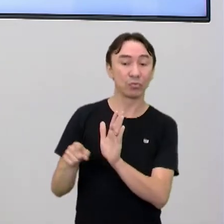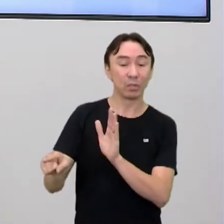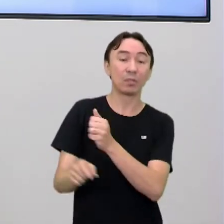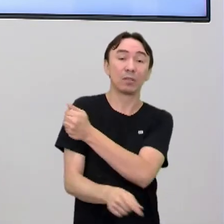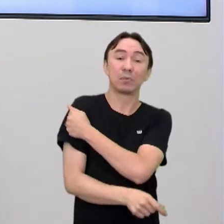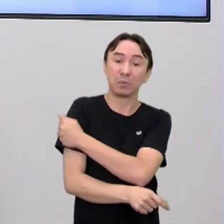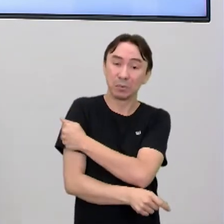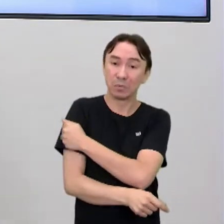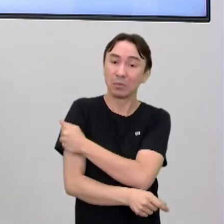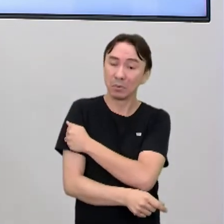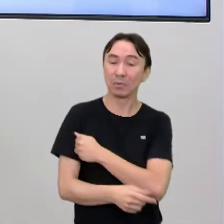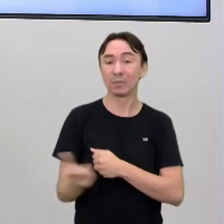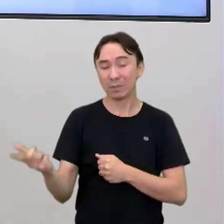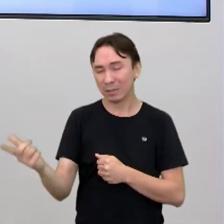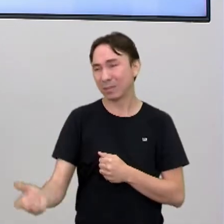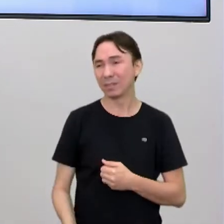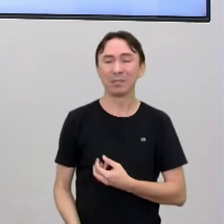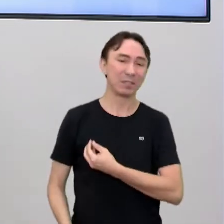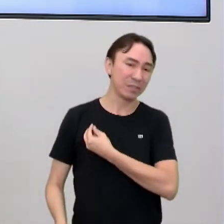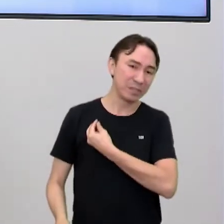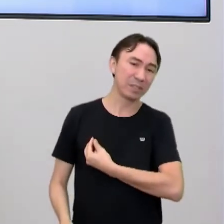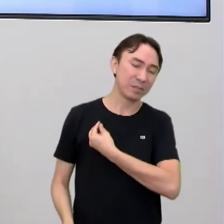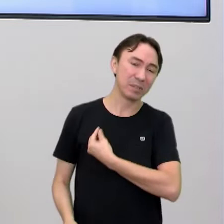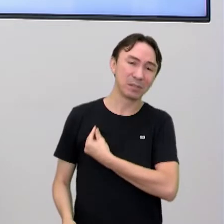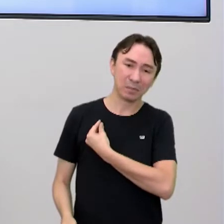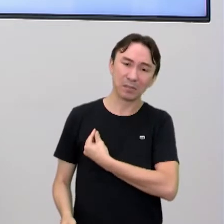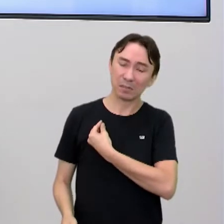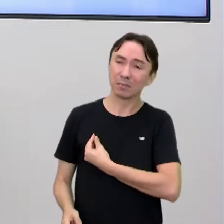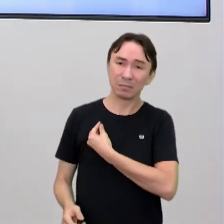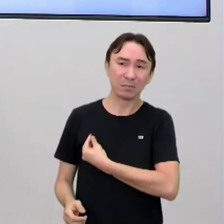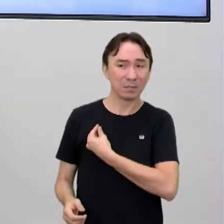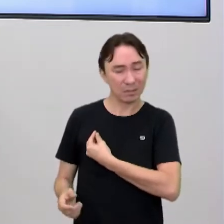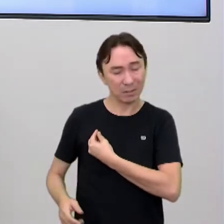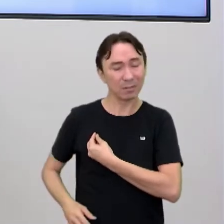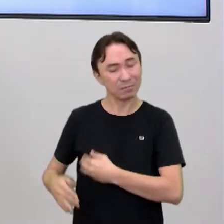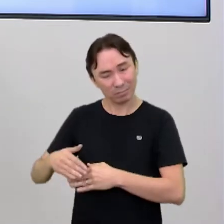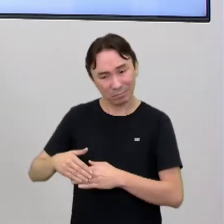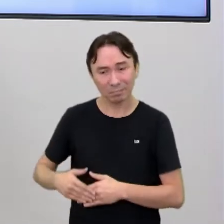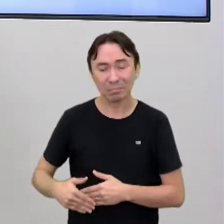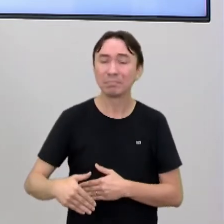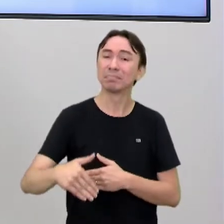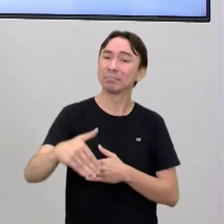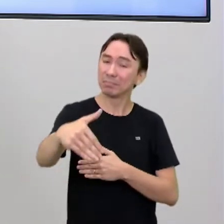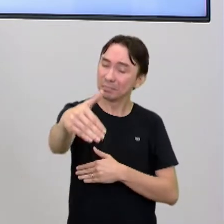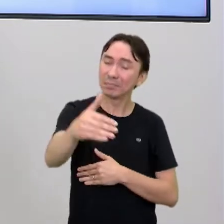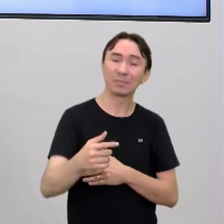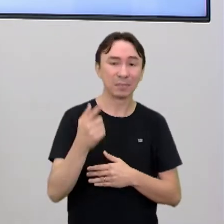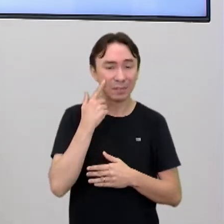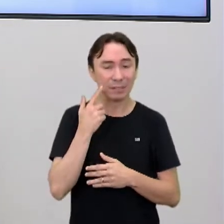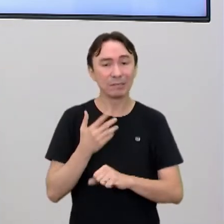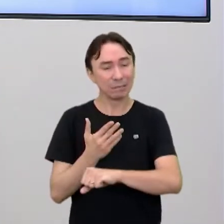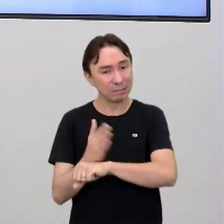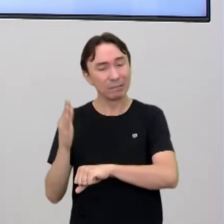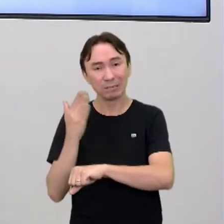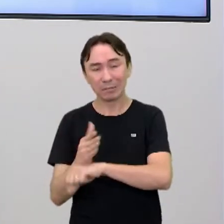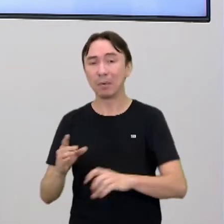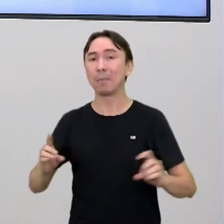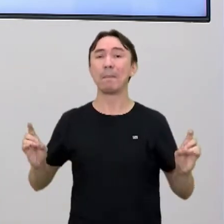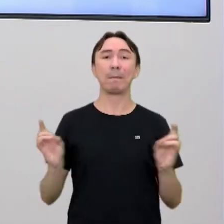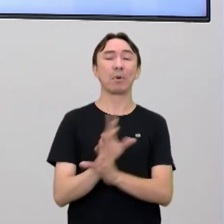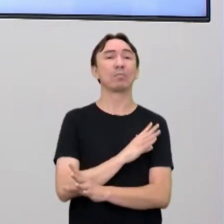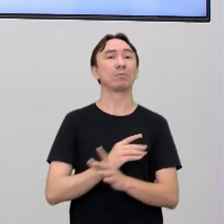aluno para uma vida que vai muito além àquela que se encerra na jornada do ensino